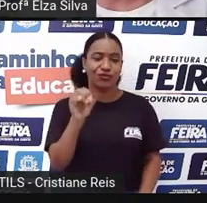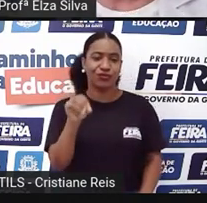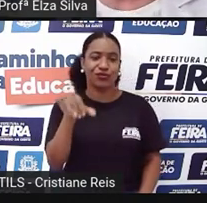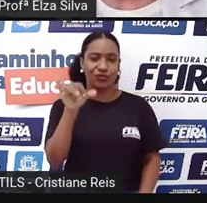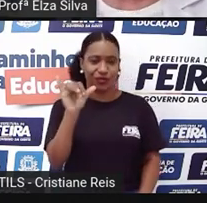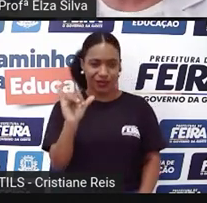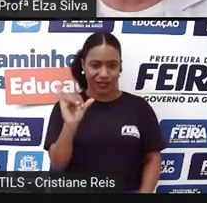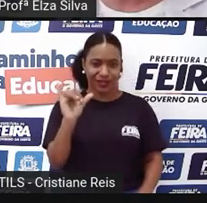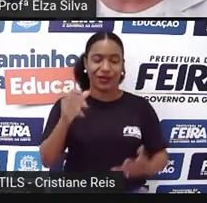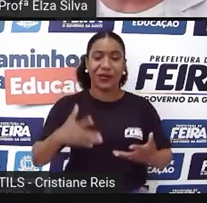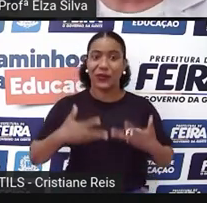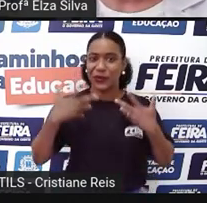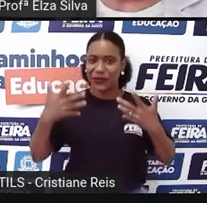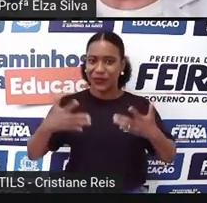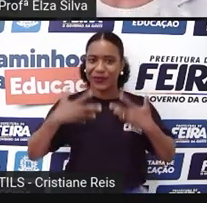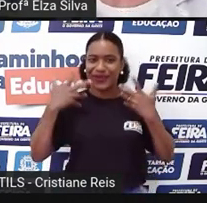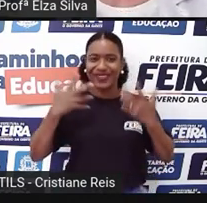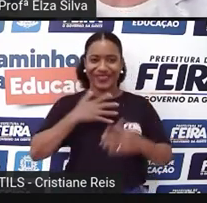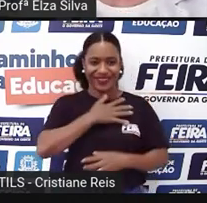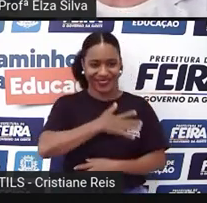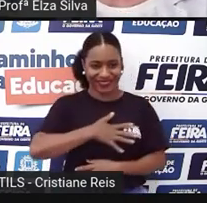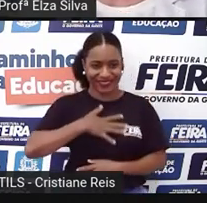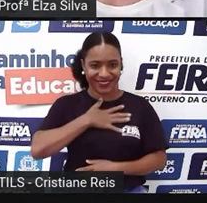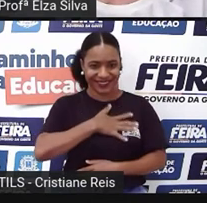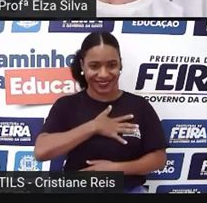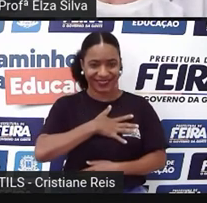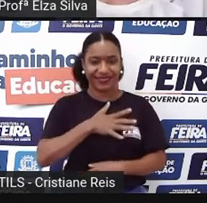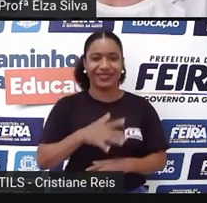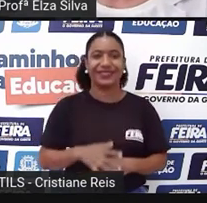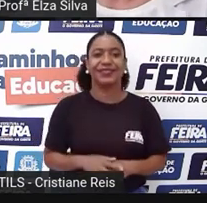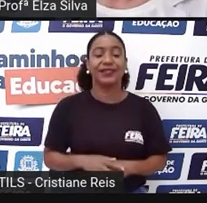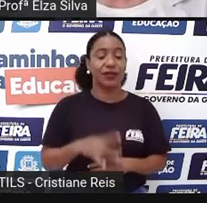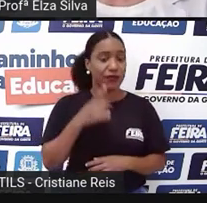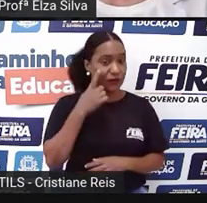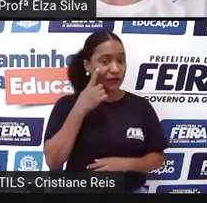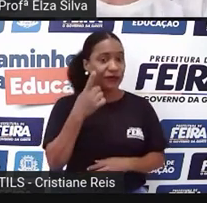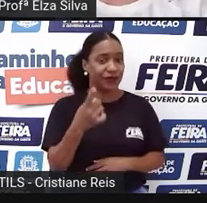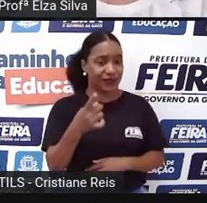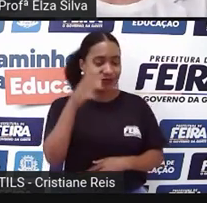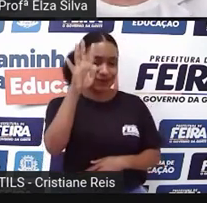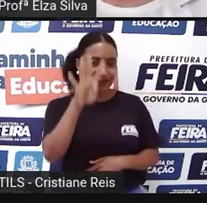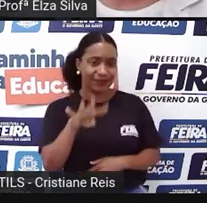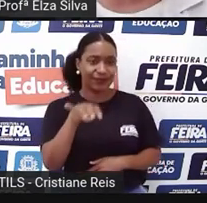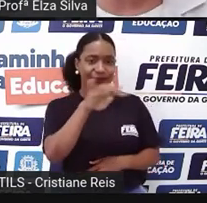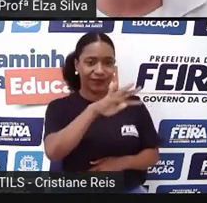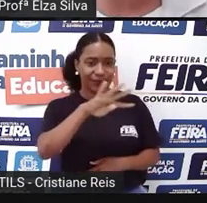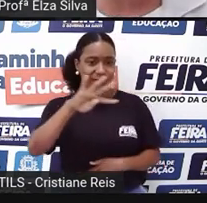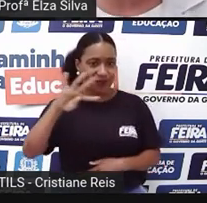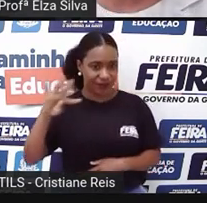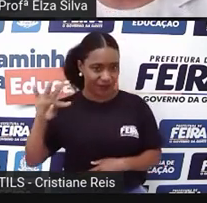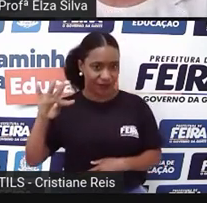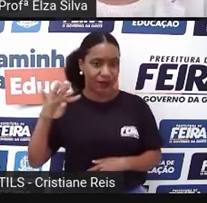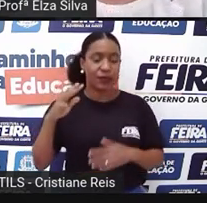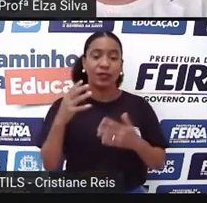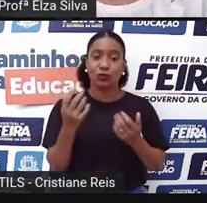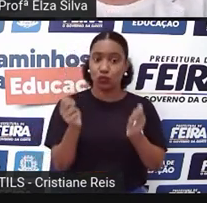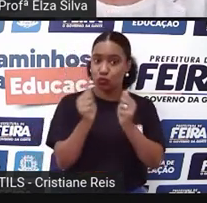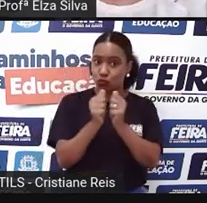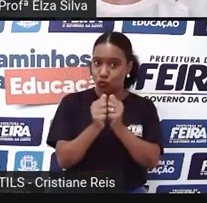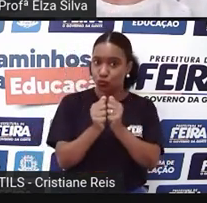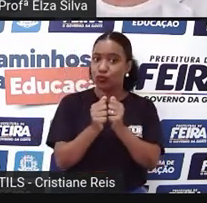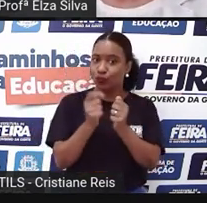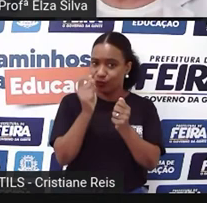dá prazer. Então, aqui, gente, nessa tabela, né, que eu gostaria que vocês construíssem essa tabela junto